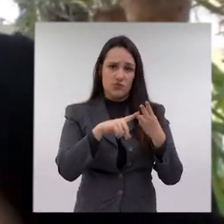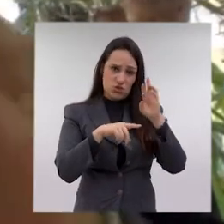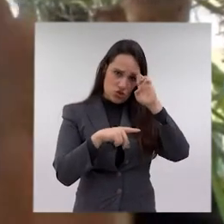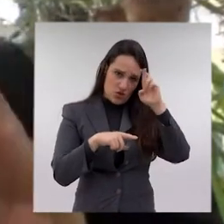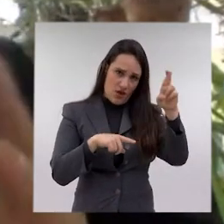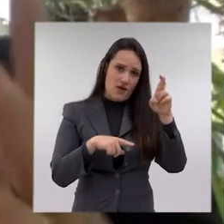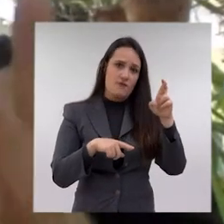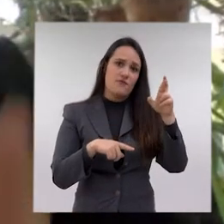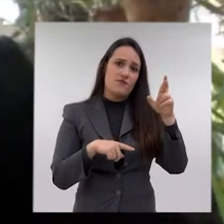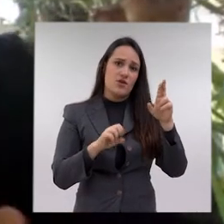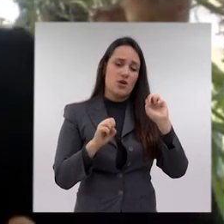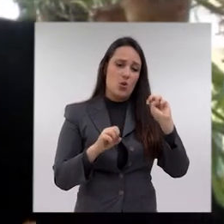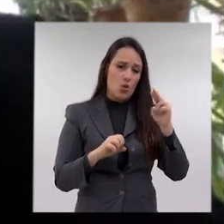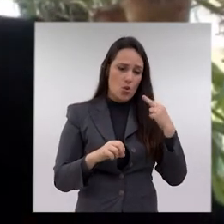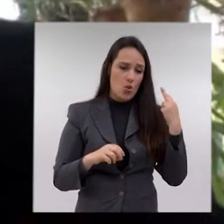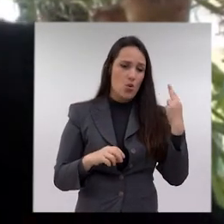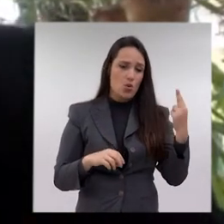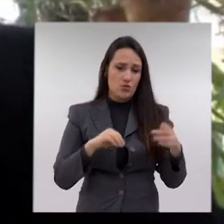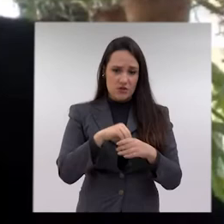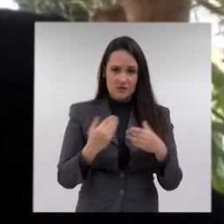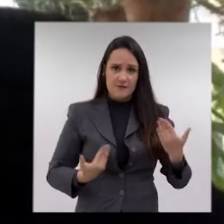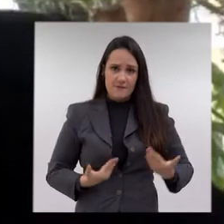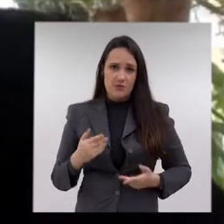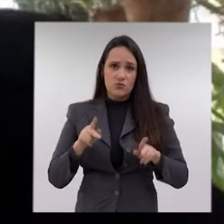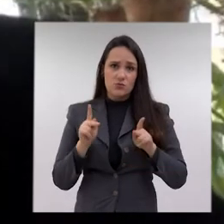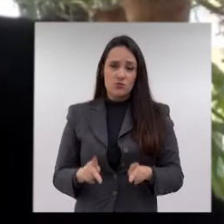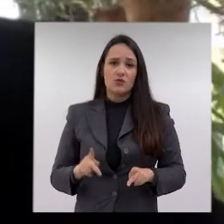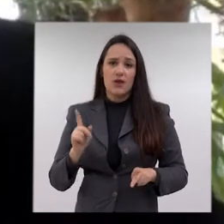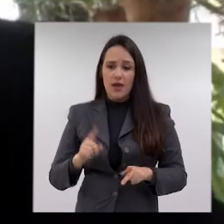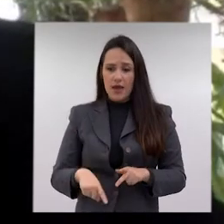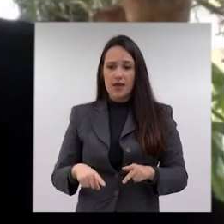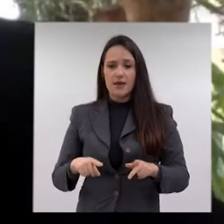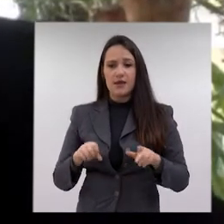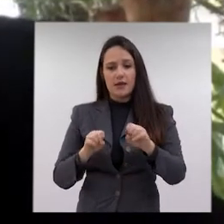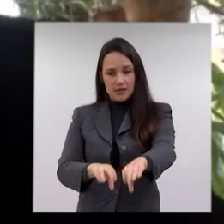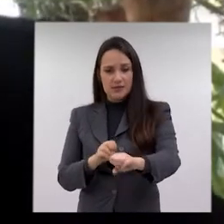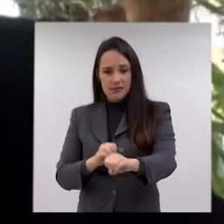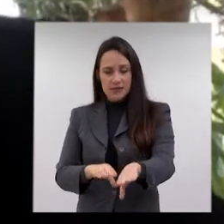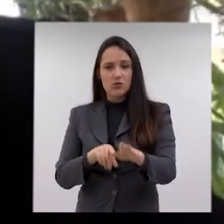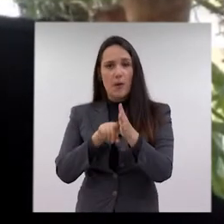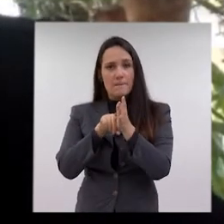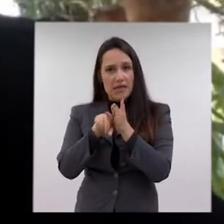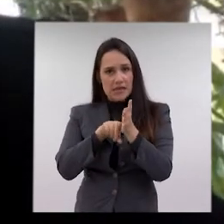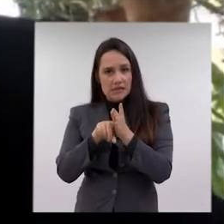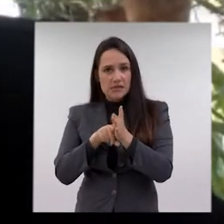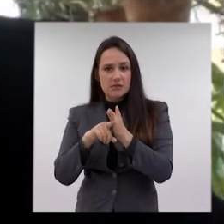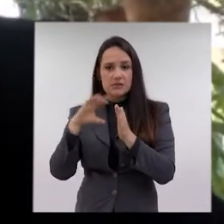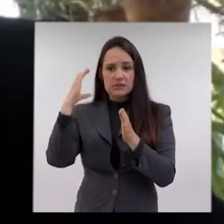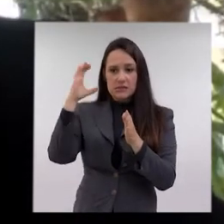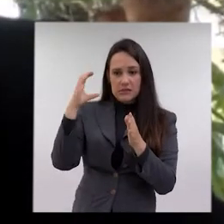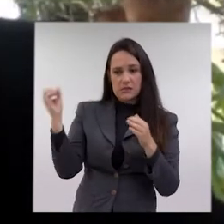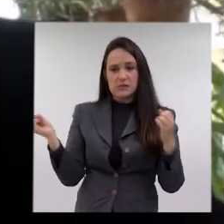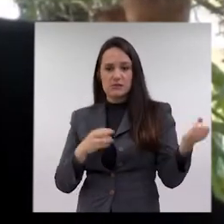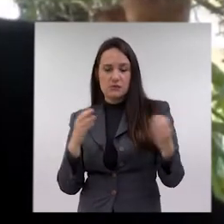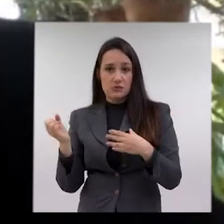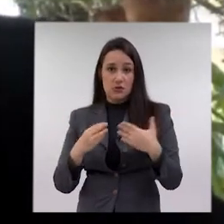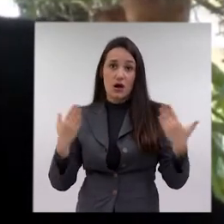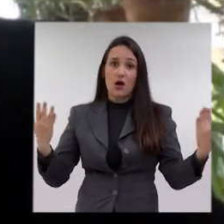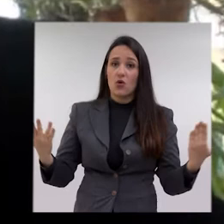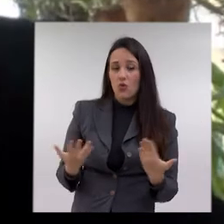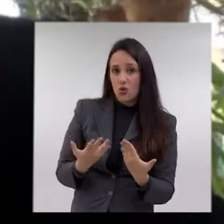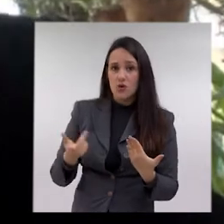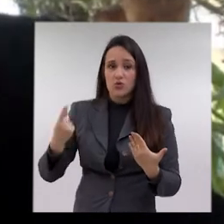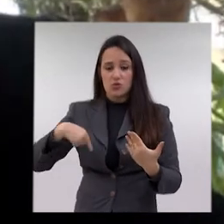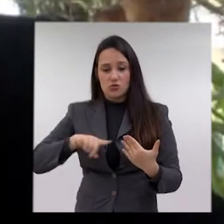que contribuem com ensino, pesquisa, extensão e inovação. E a universidade sempre dá um destaque,